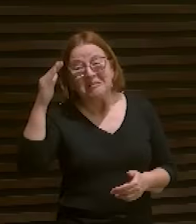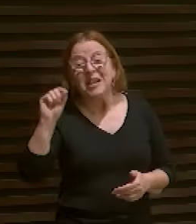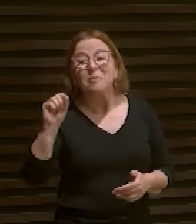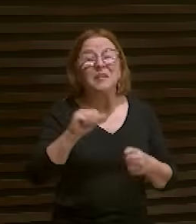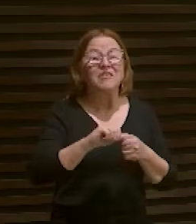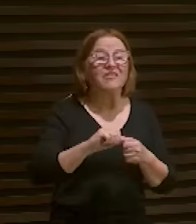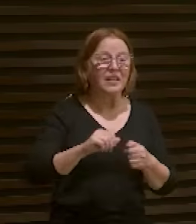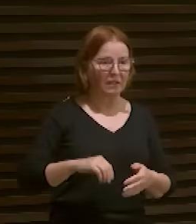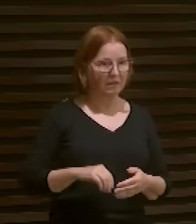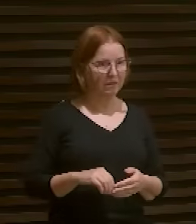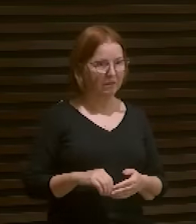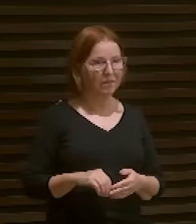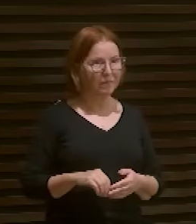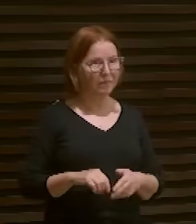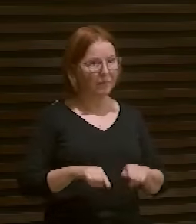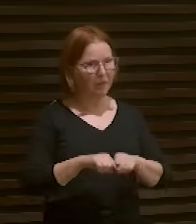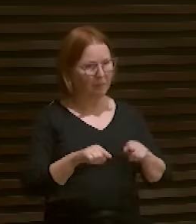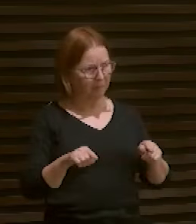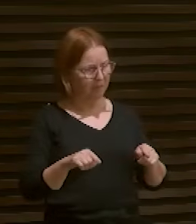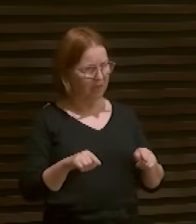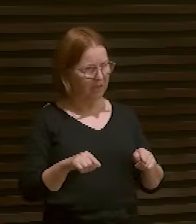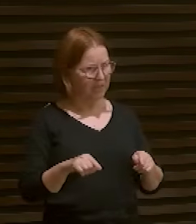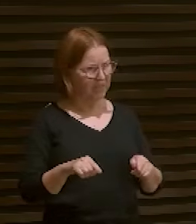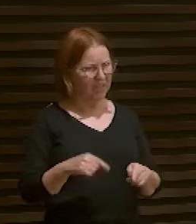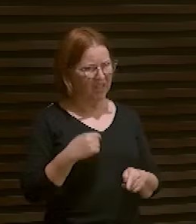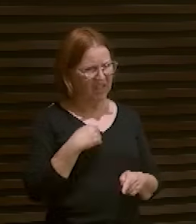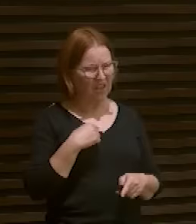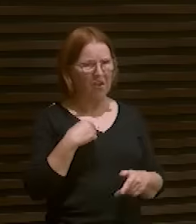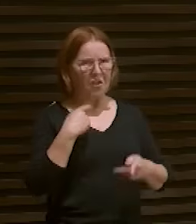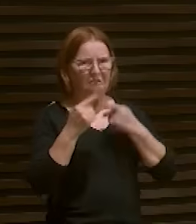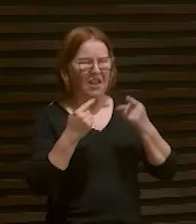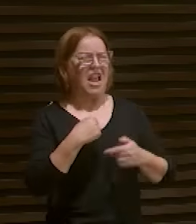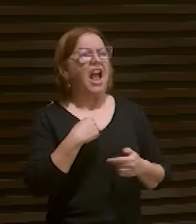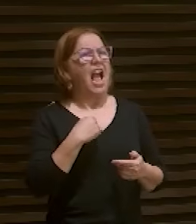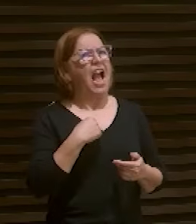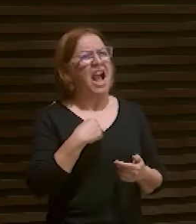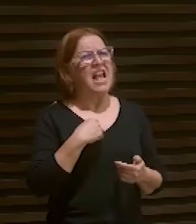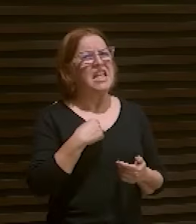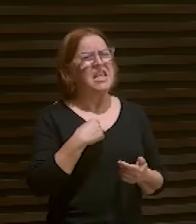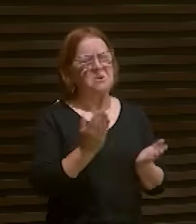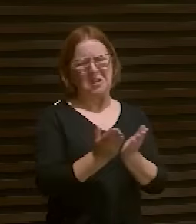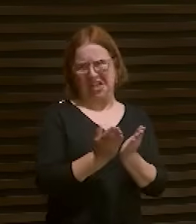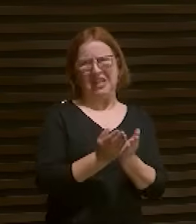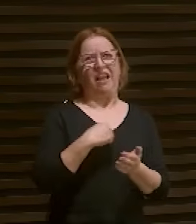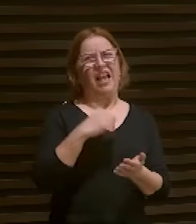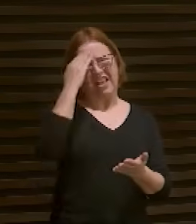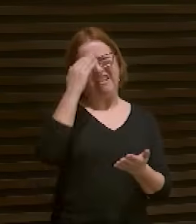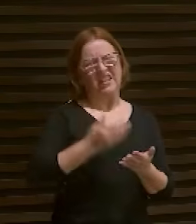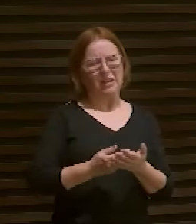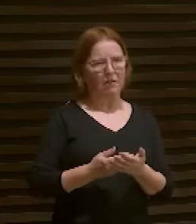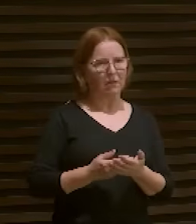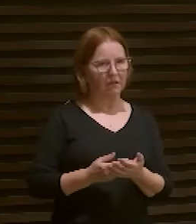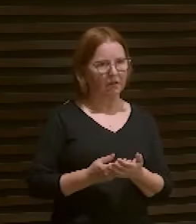Agora, que cristianismo é esse que eu tenho falado que eu sou, que eu creio? Que cristianismo é esse? Porque assim como Deus